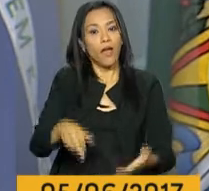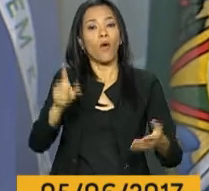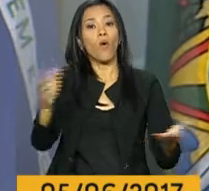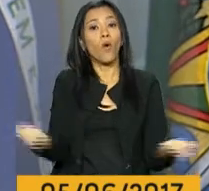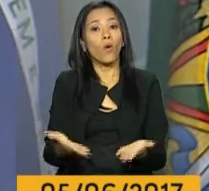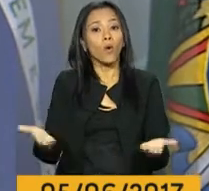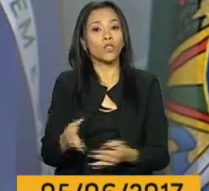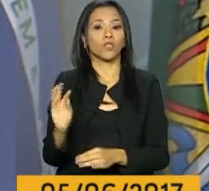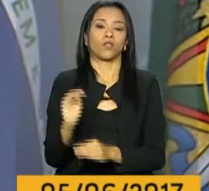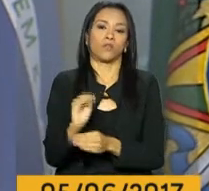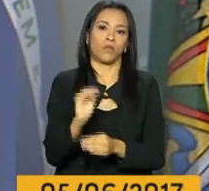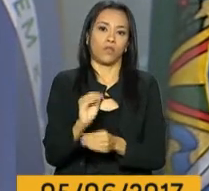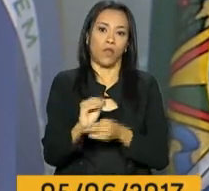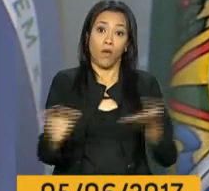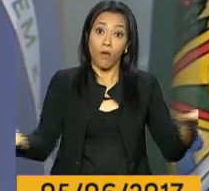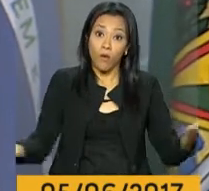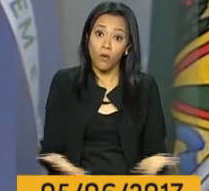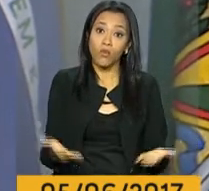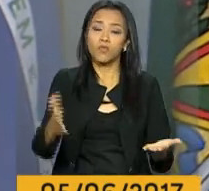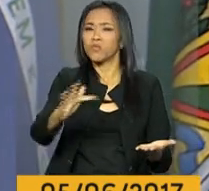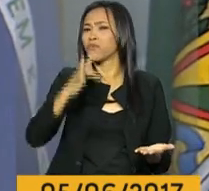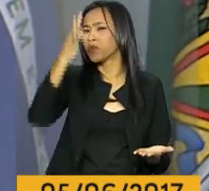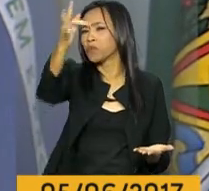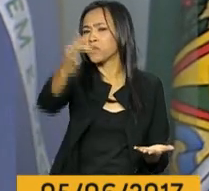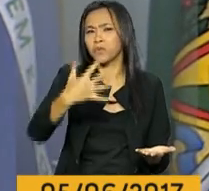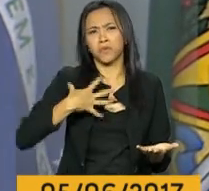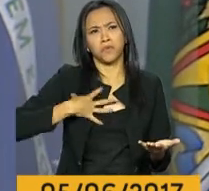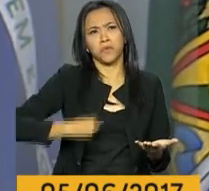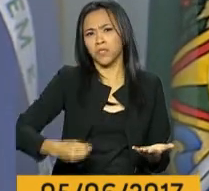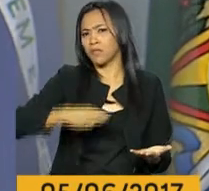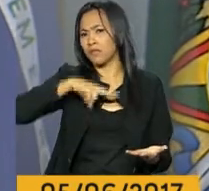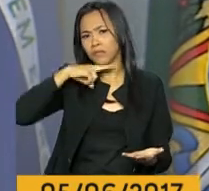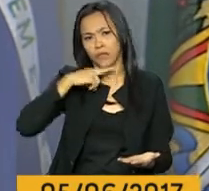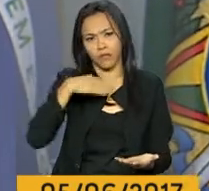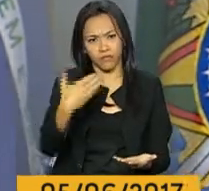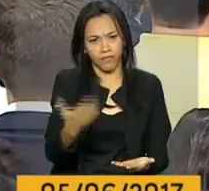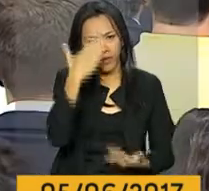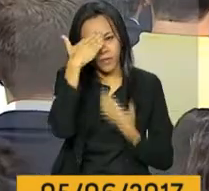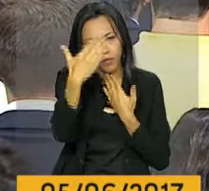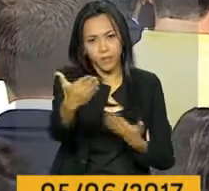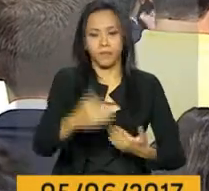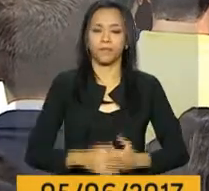mas conservá lo também para os nossos filhos e netos